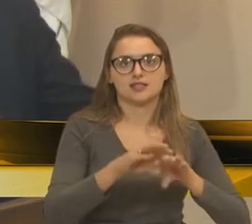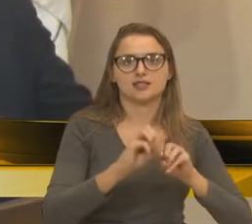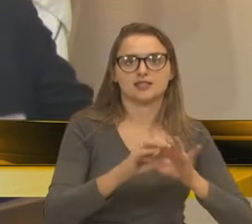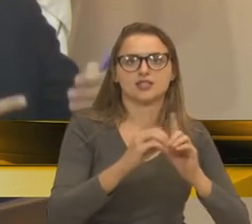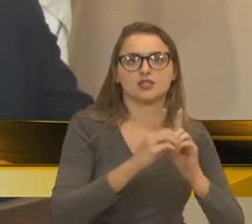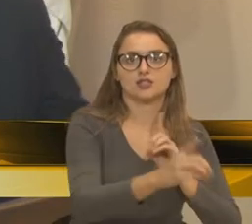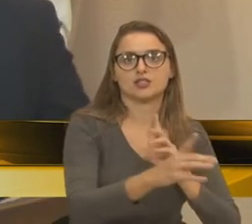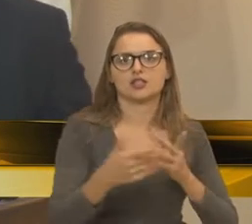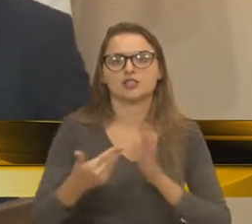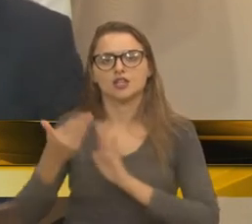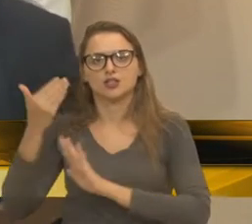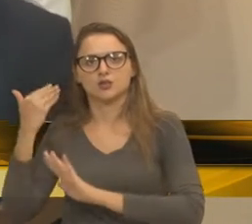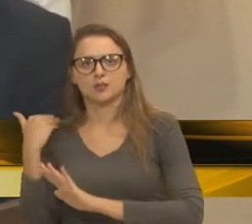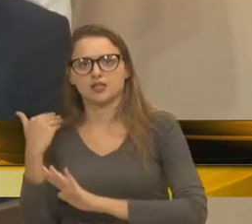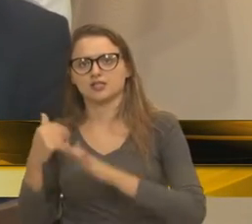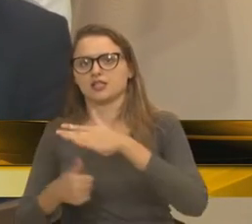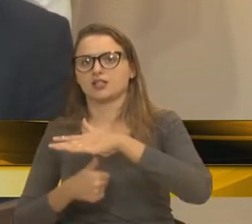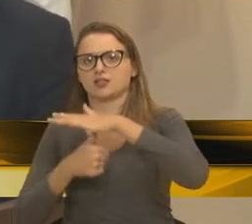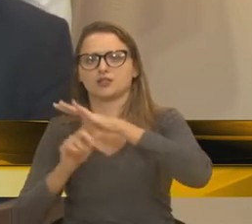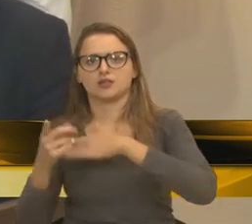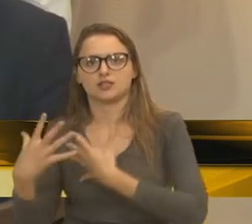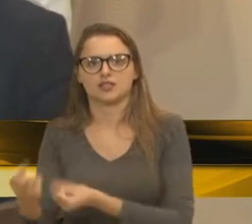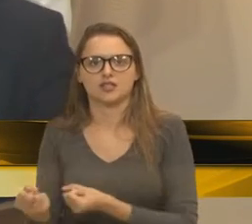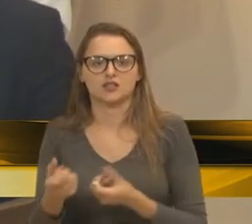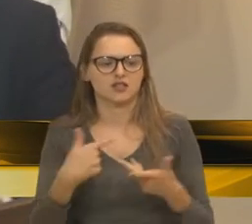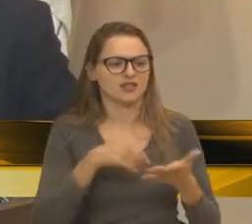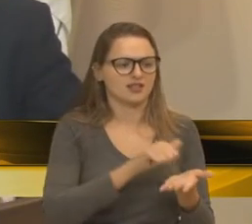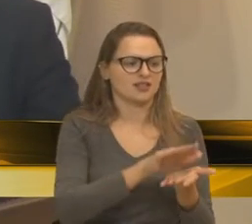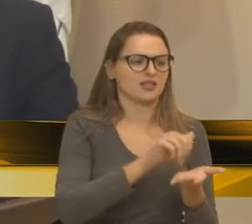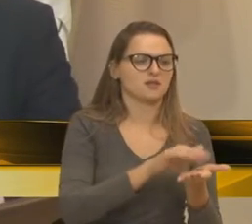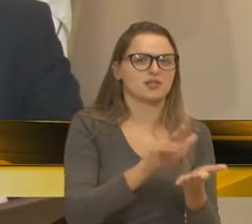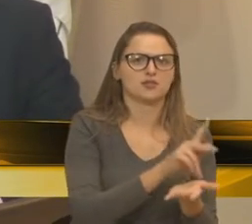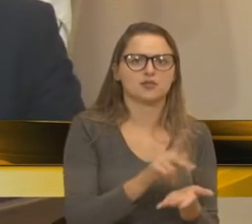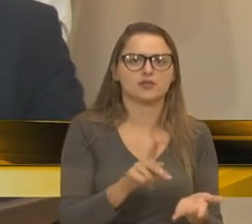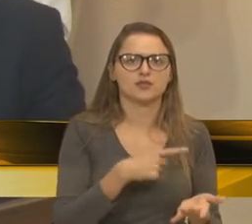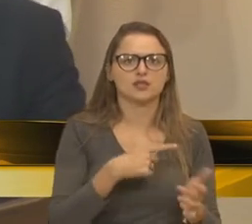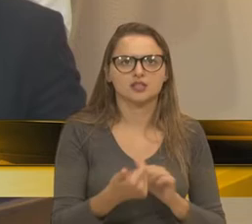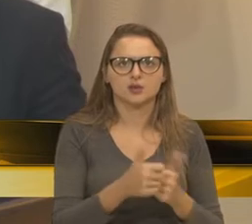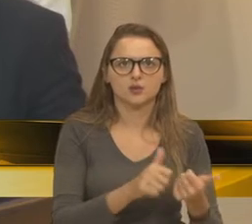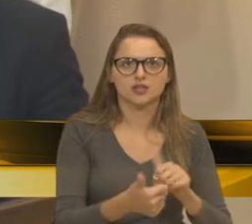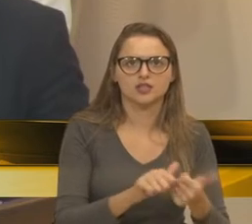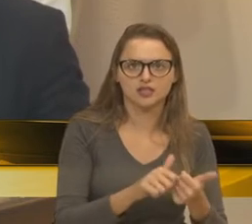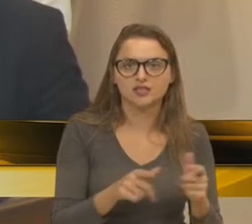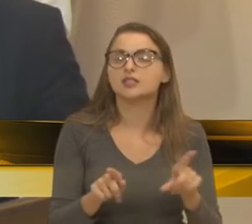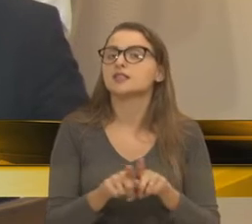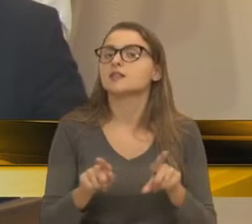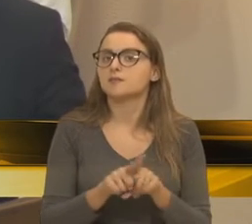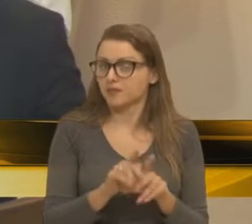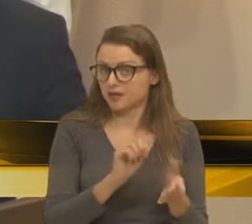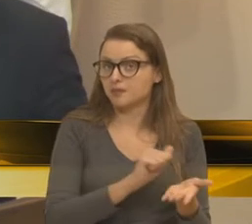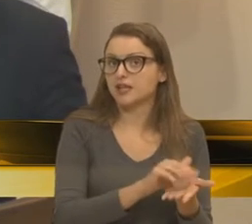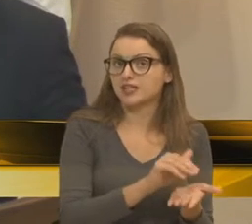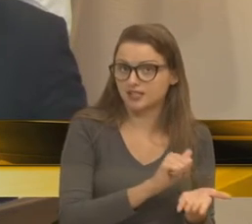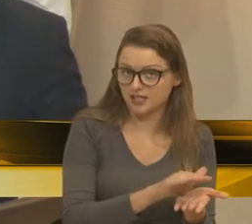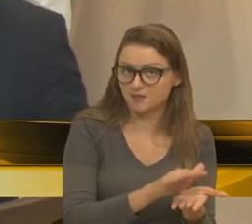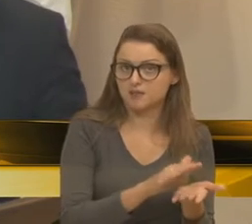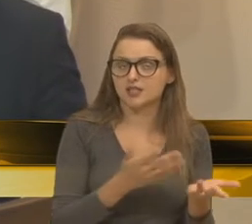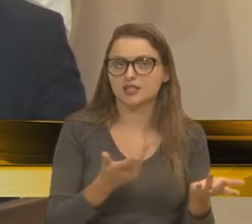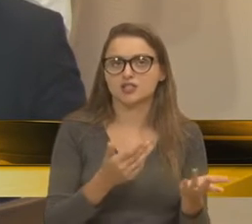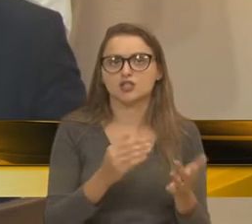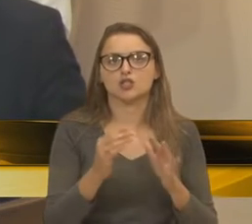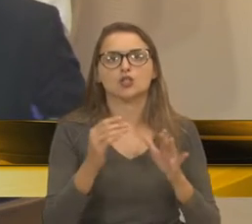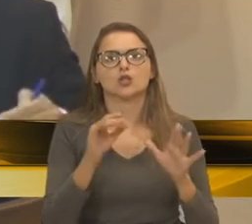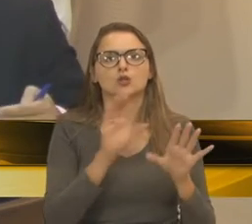até esses dias era discurso, e demitem professores qualificadíssimos, como tem demitido, inclusive, no curso